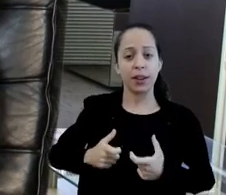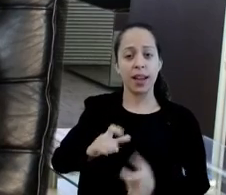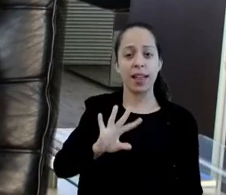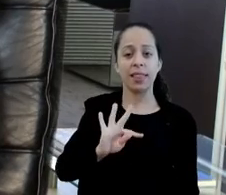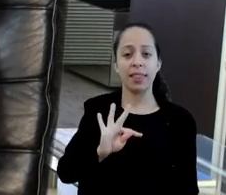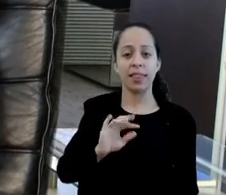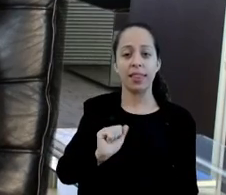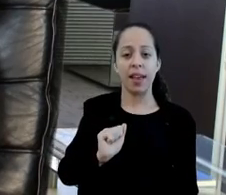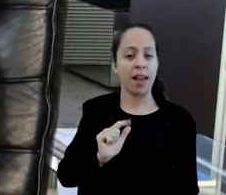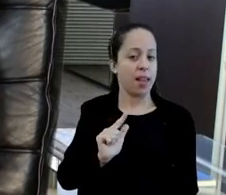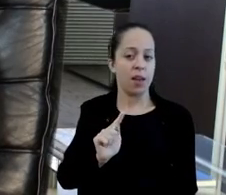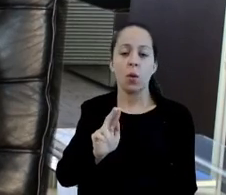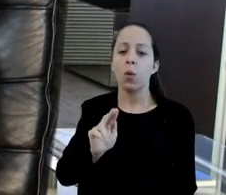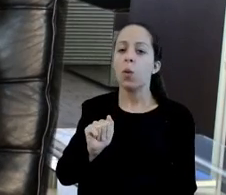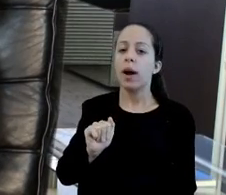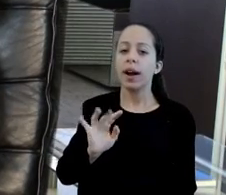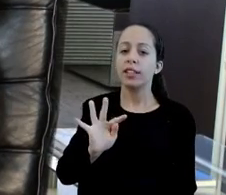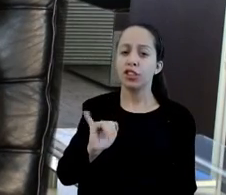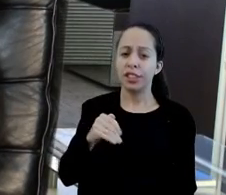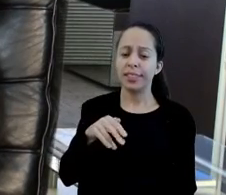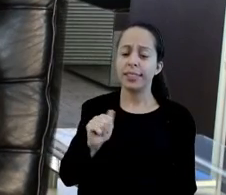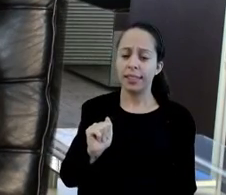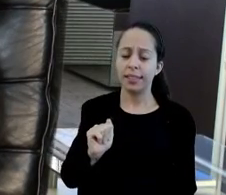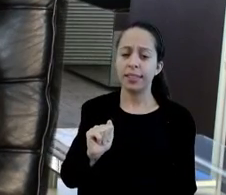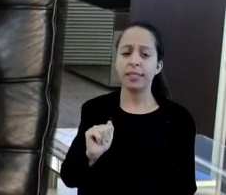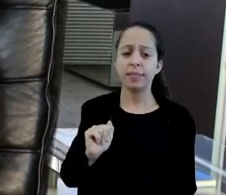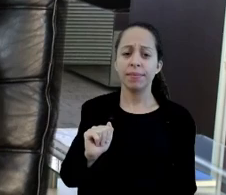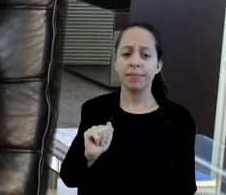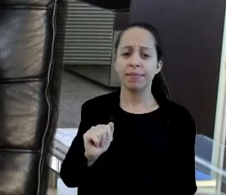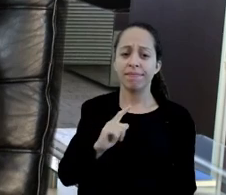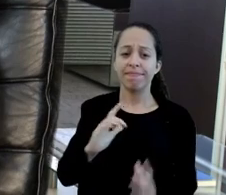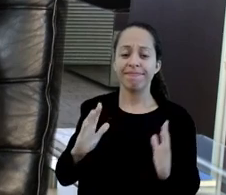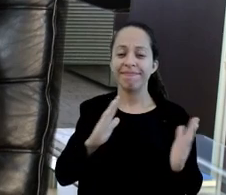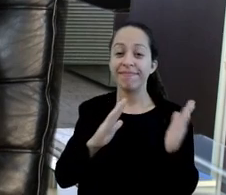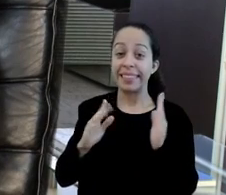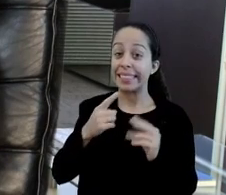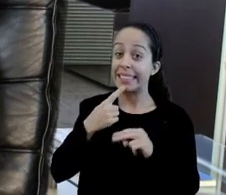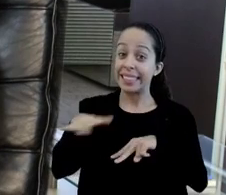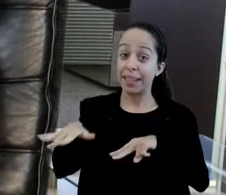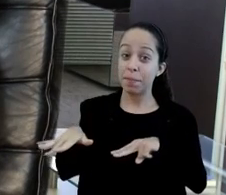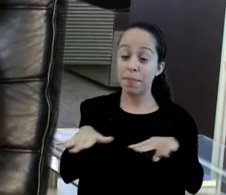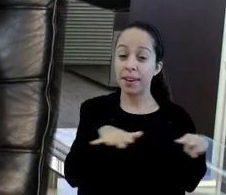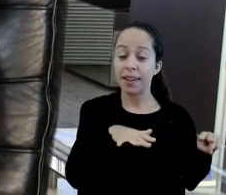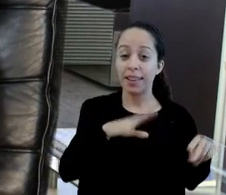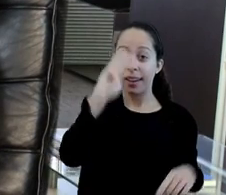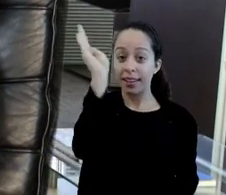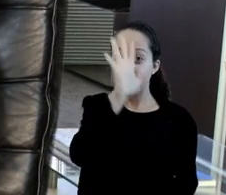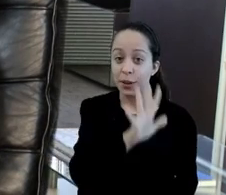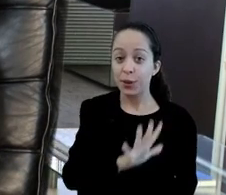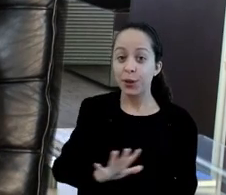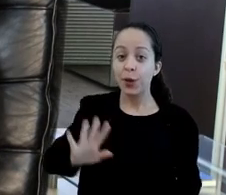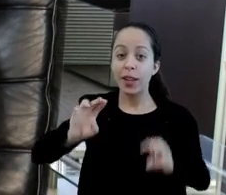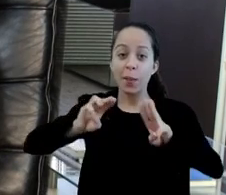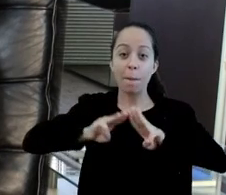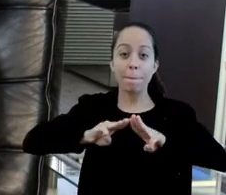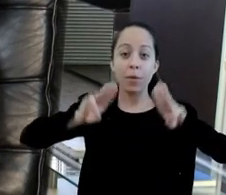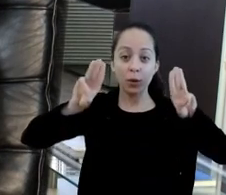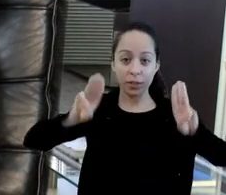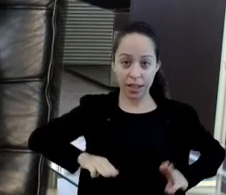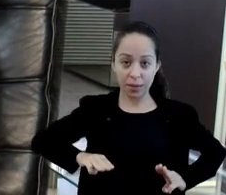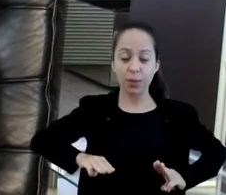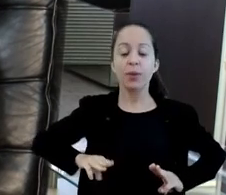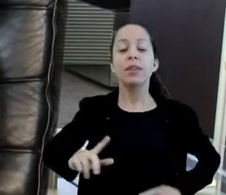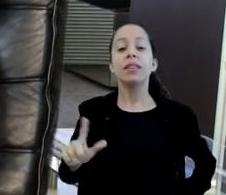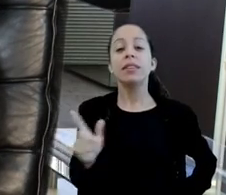memorial está lá em plena Semana Nacional de Museus, com 63 produções